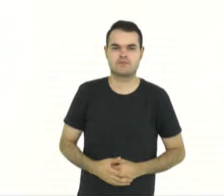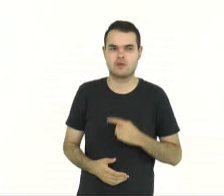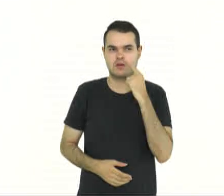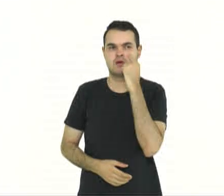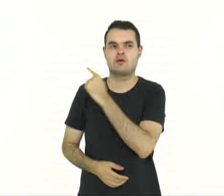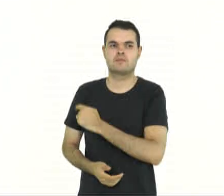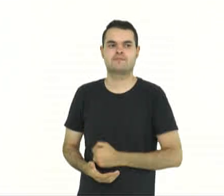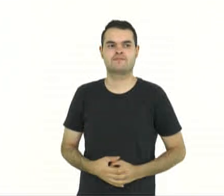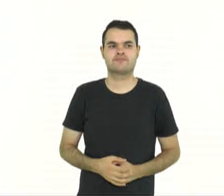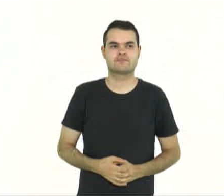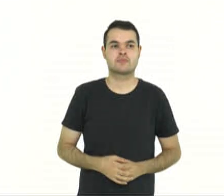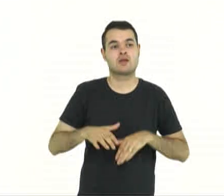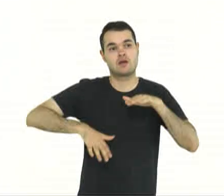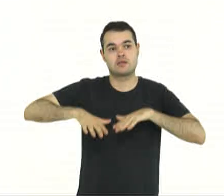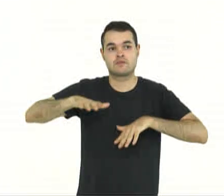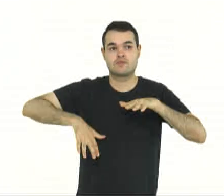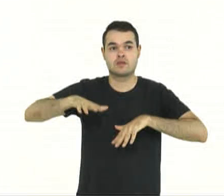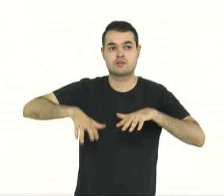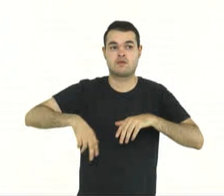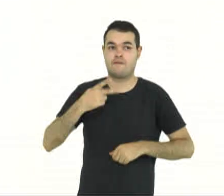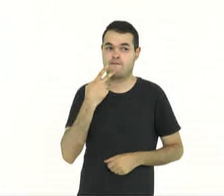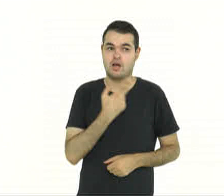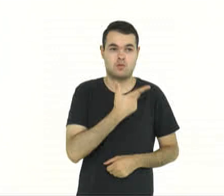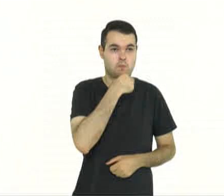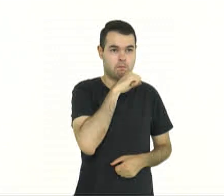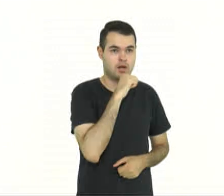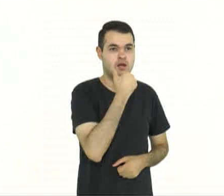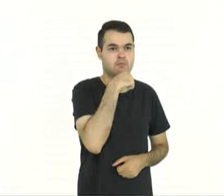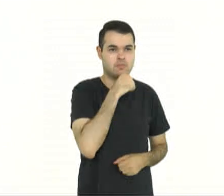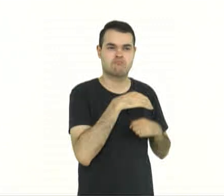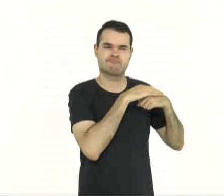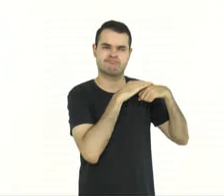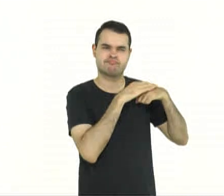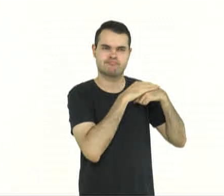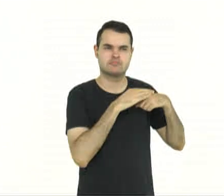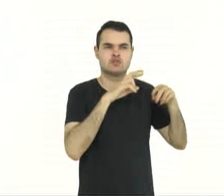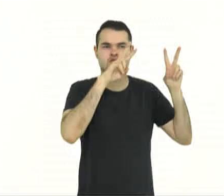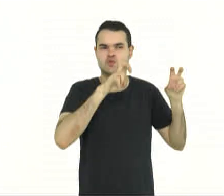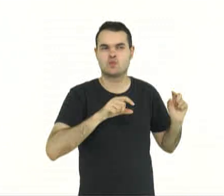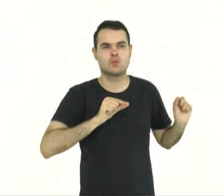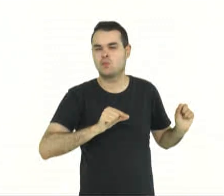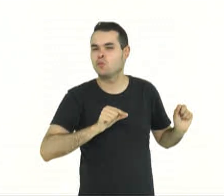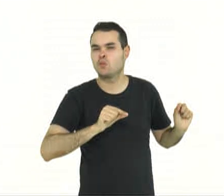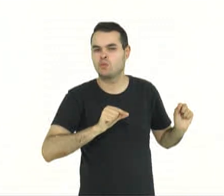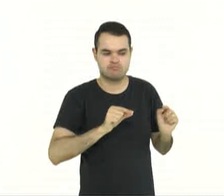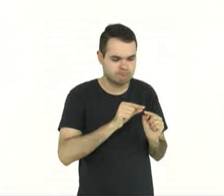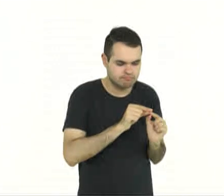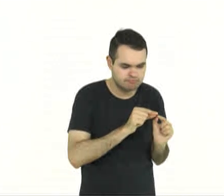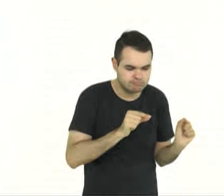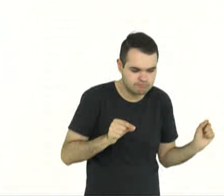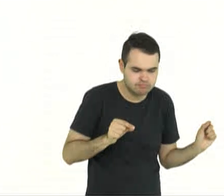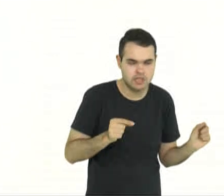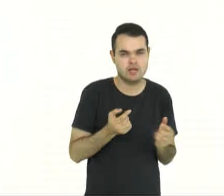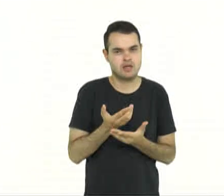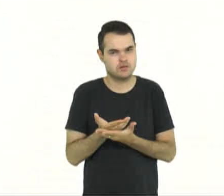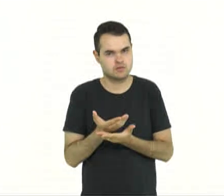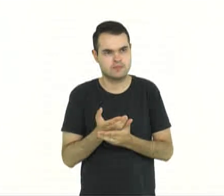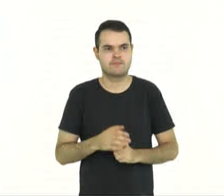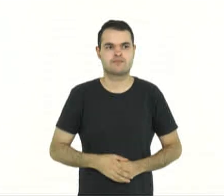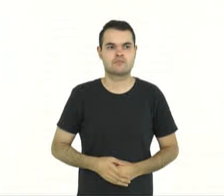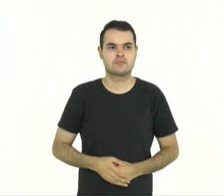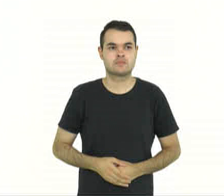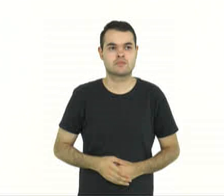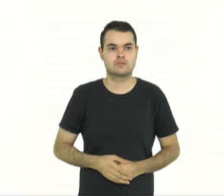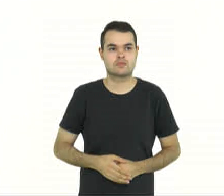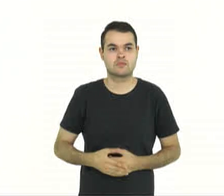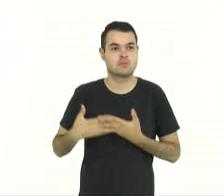então. Às vezes hablo com mis padres sobre lo que a estudar. Unos dias